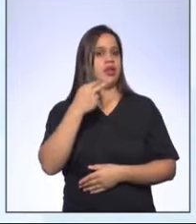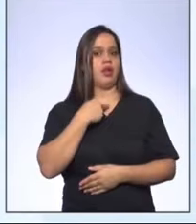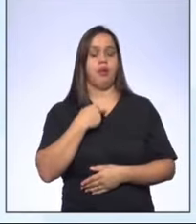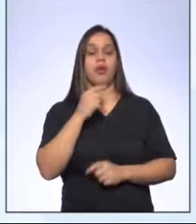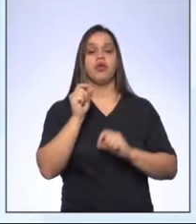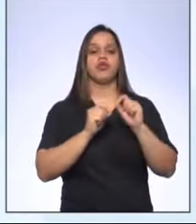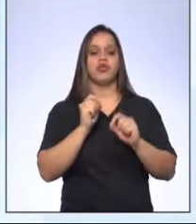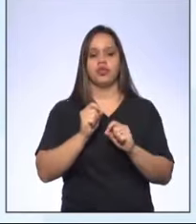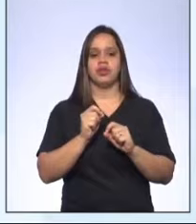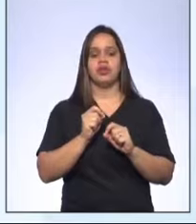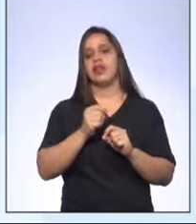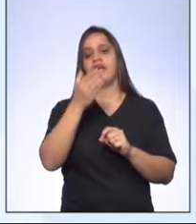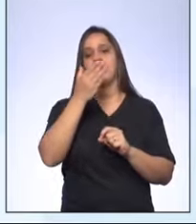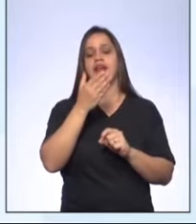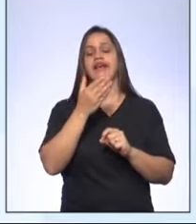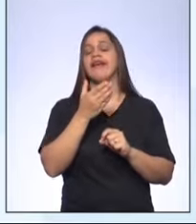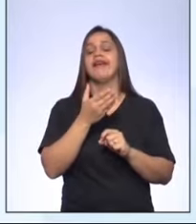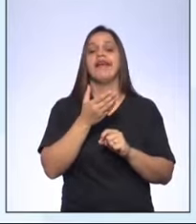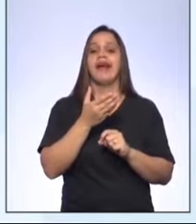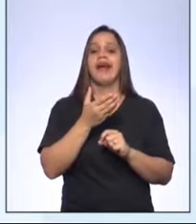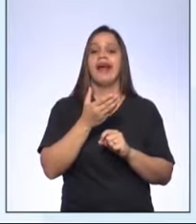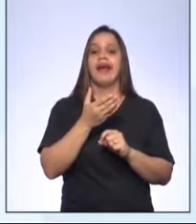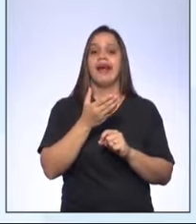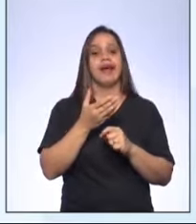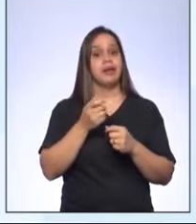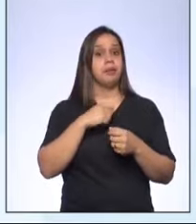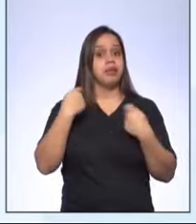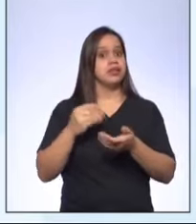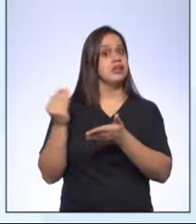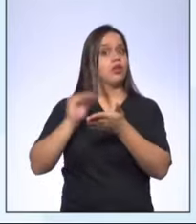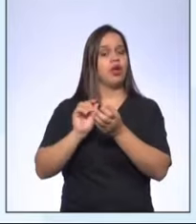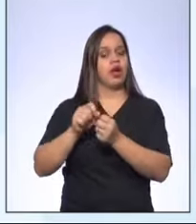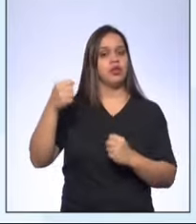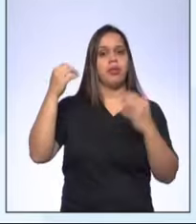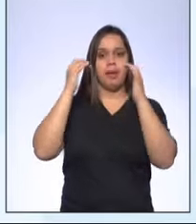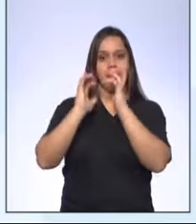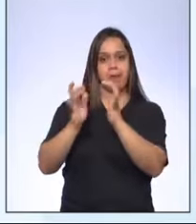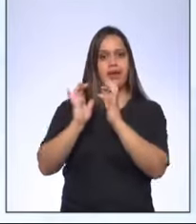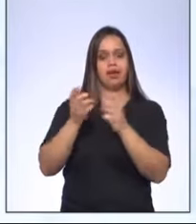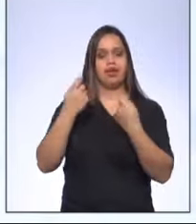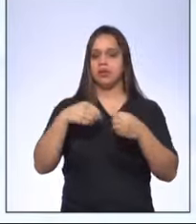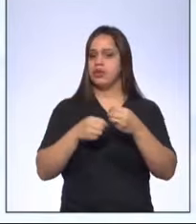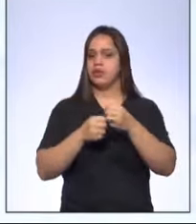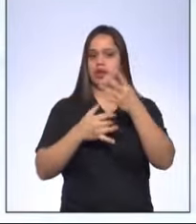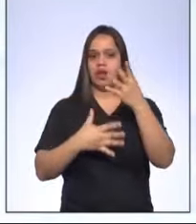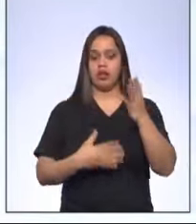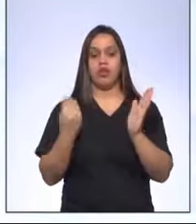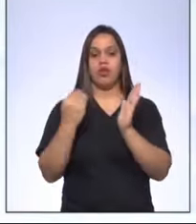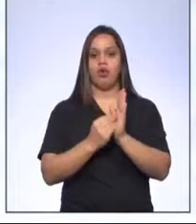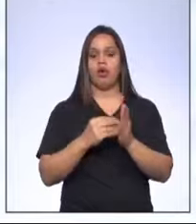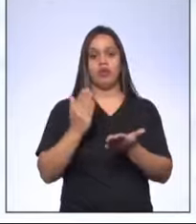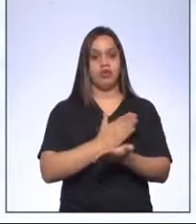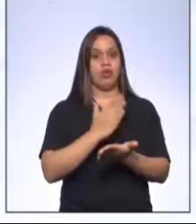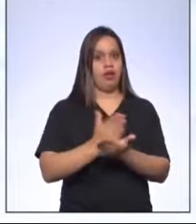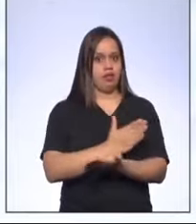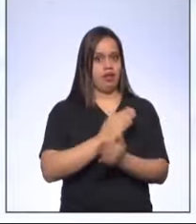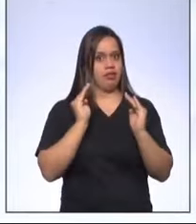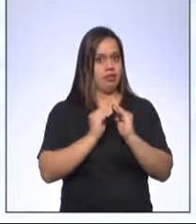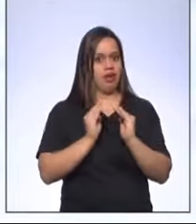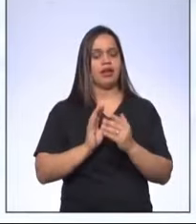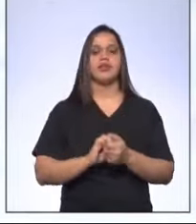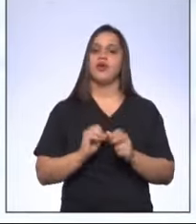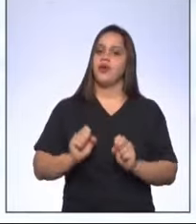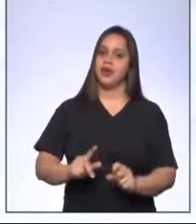seu mapa. Não precisa colocar no chat, você vai anotar aí no seu caderno. Tá bom? E é isso, meus